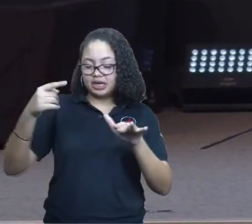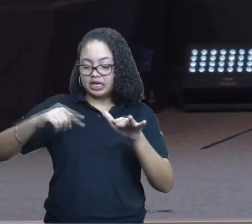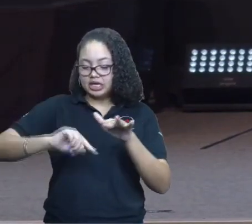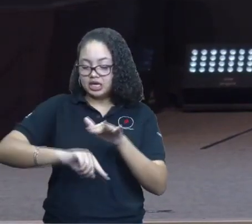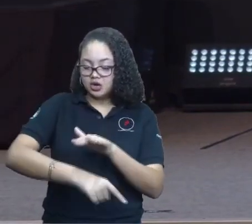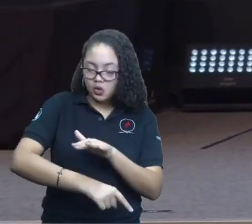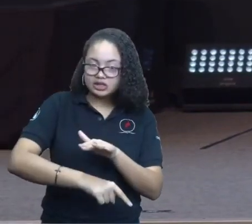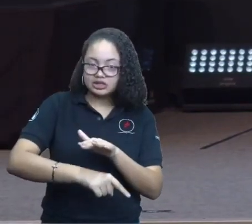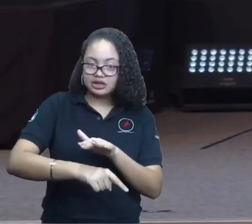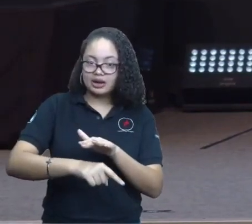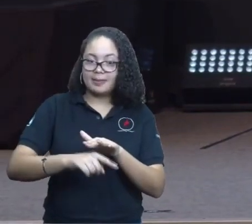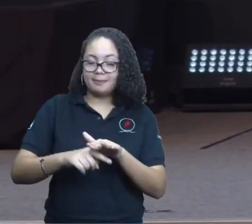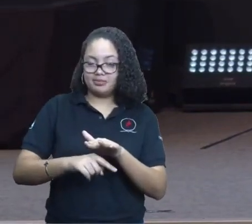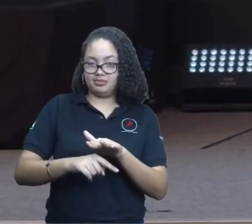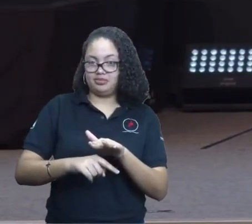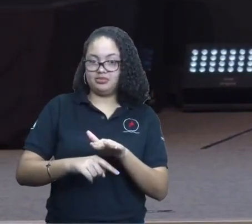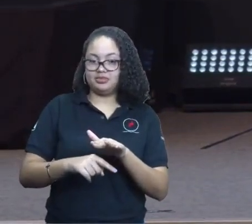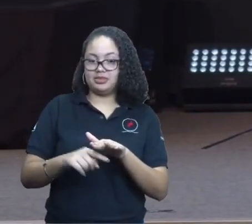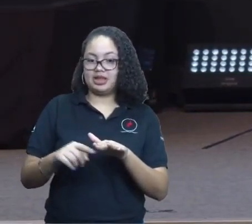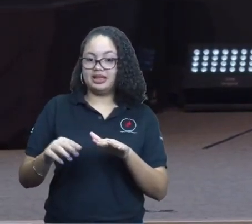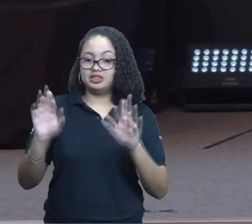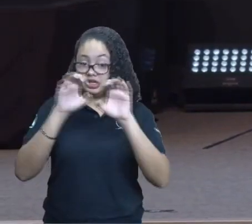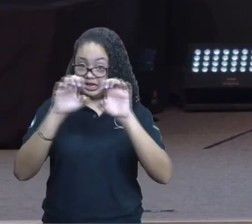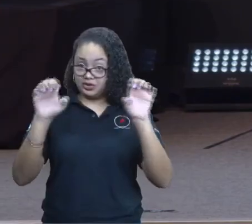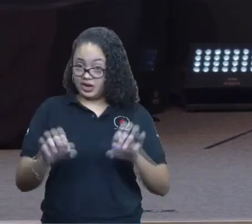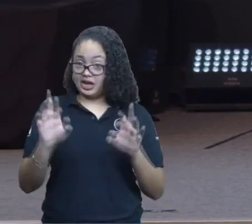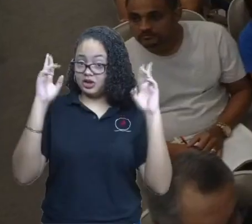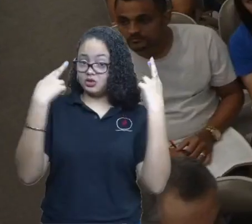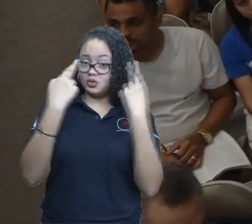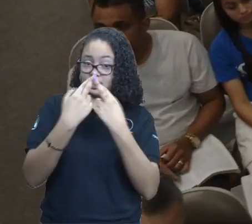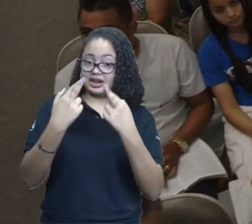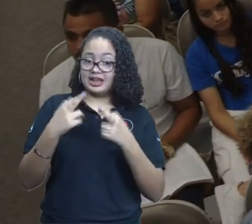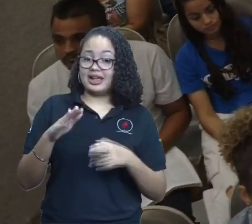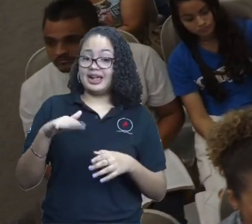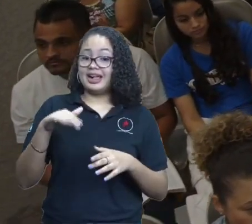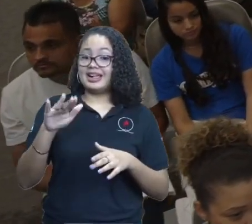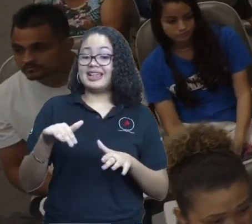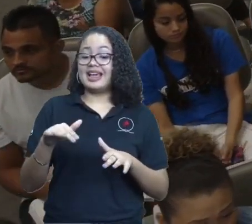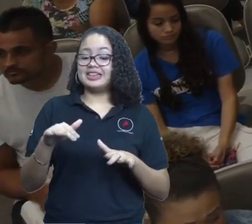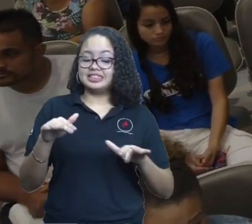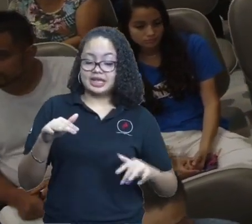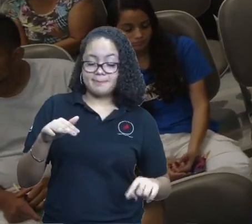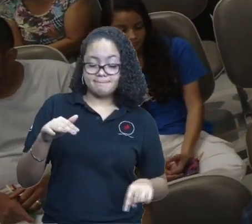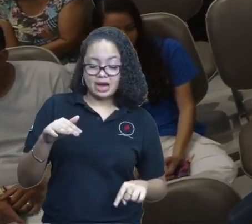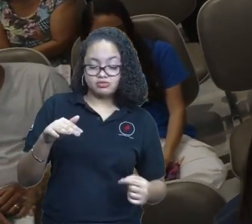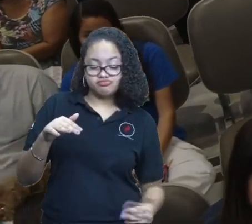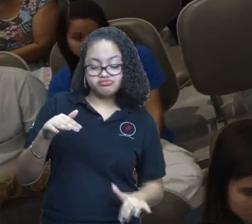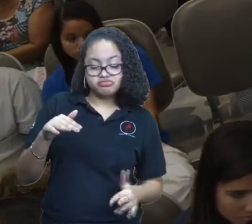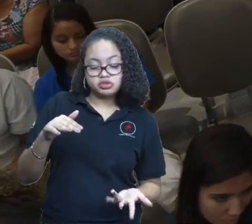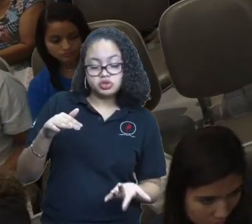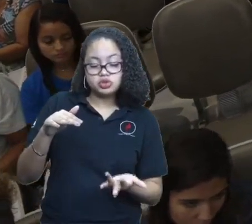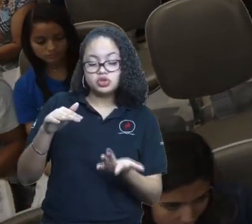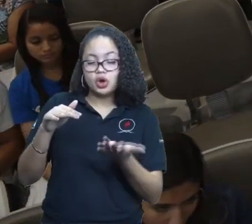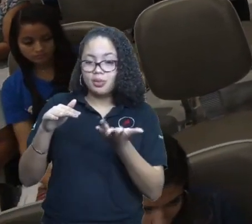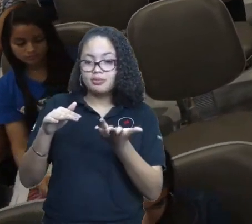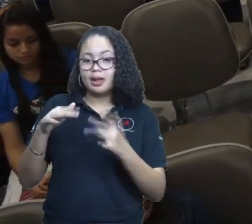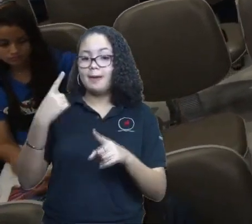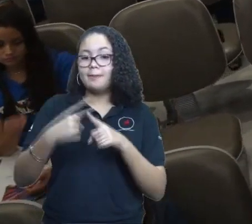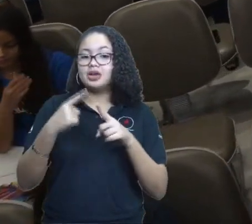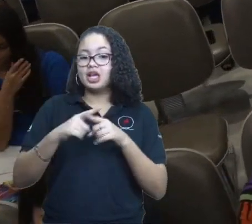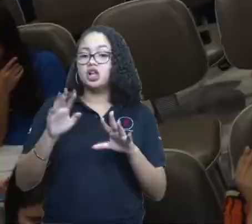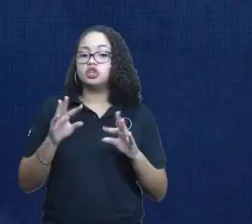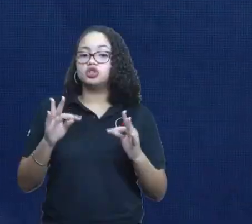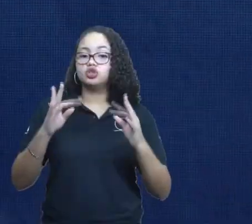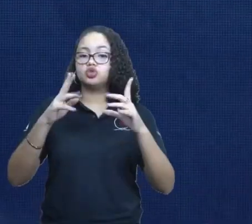para se encontrar com ninguém na ética do reino quem está embaixo sobe Porque todo o encontro que Deus